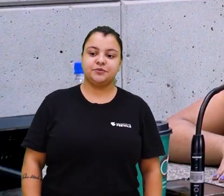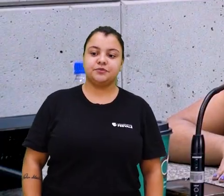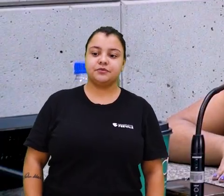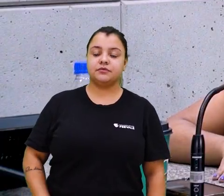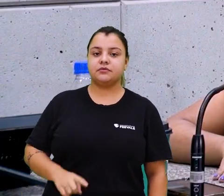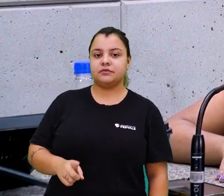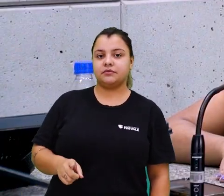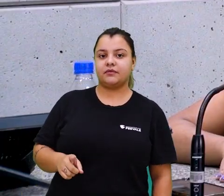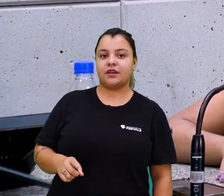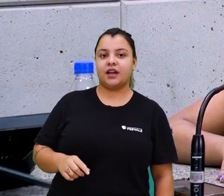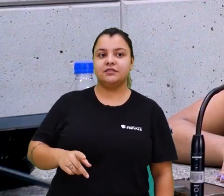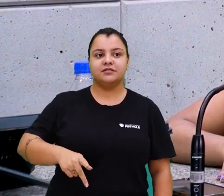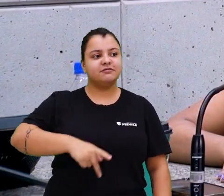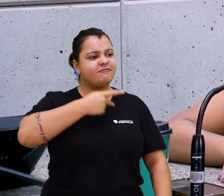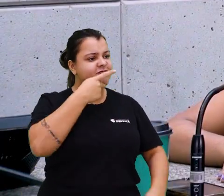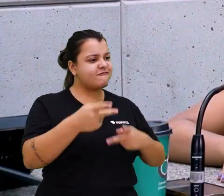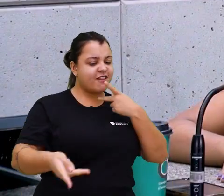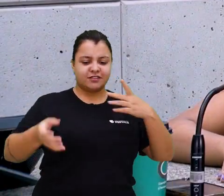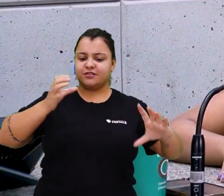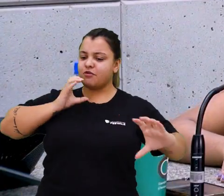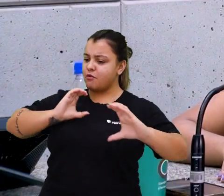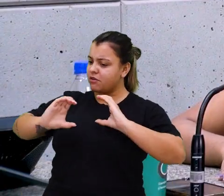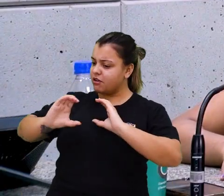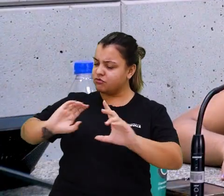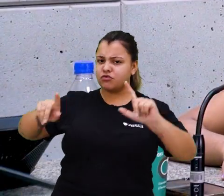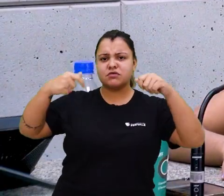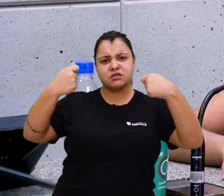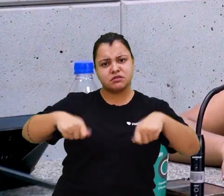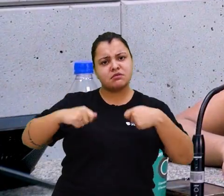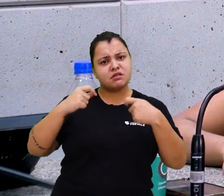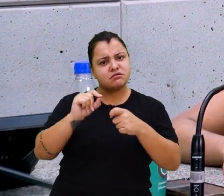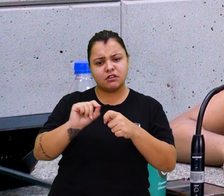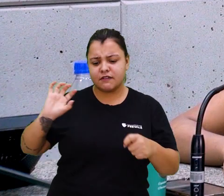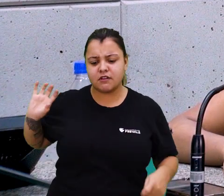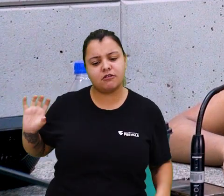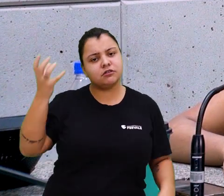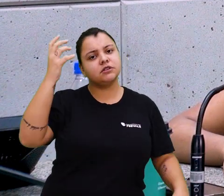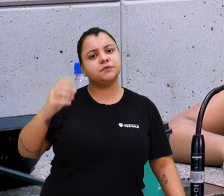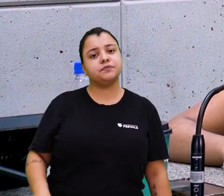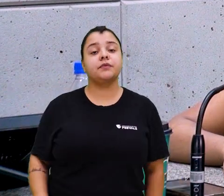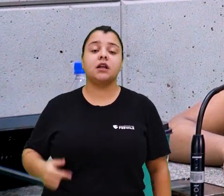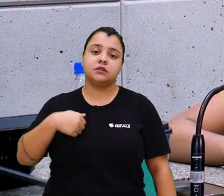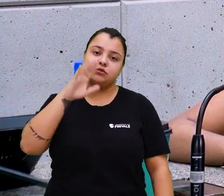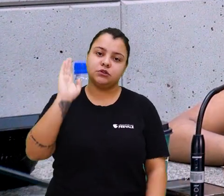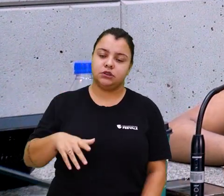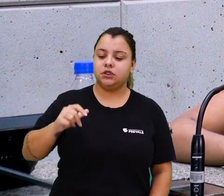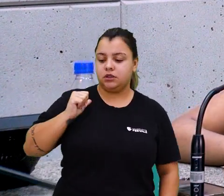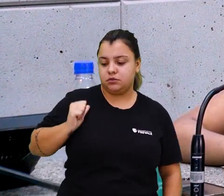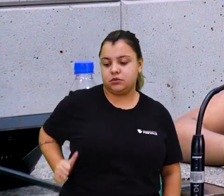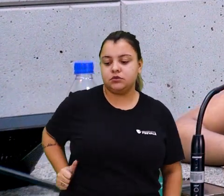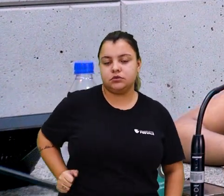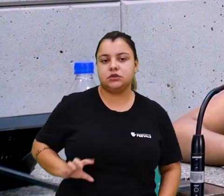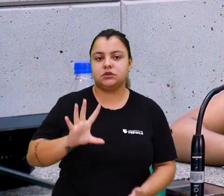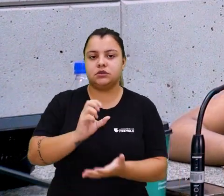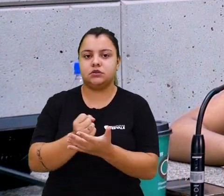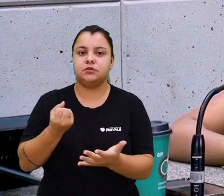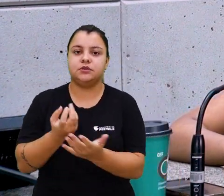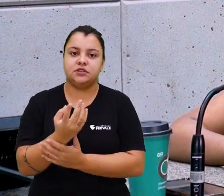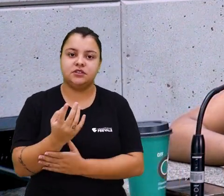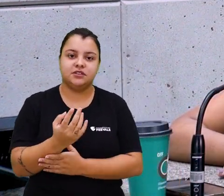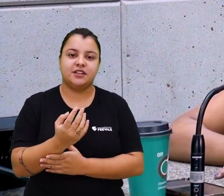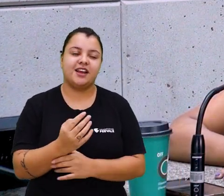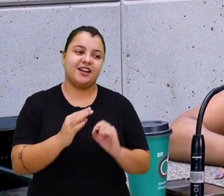falava assim Vocês são muito comunicativos vocês precisam fazer isso acontecer eu já era bolsista de um podcast na universidade que era o pote